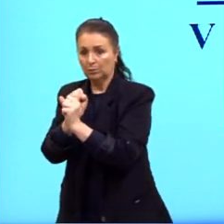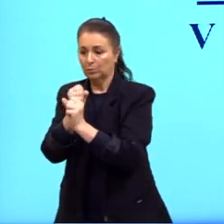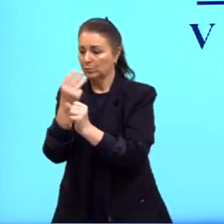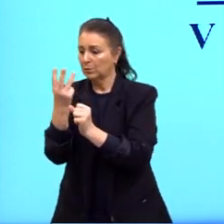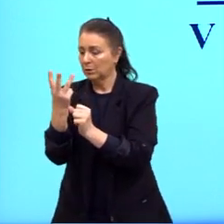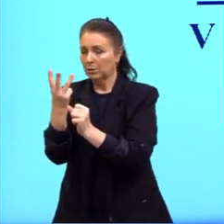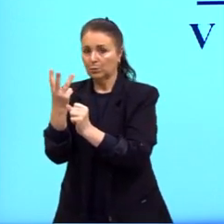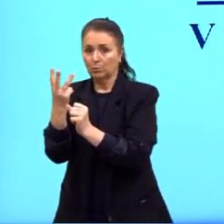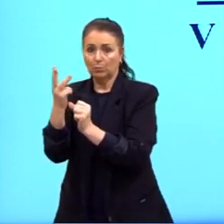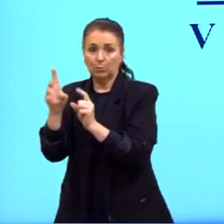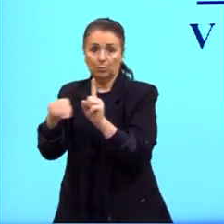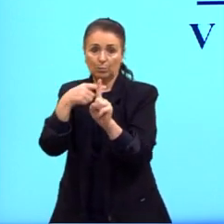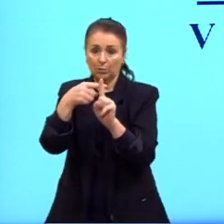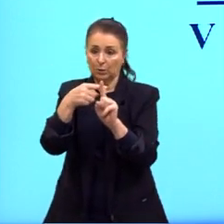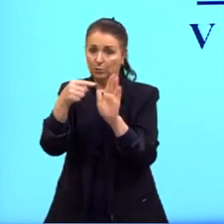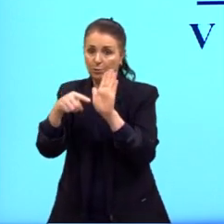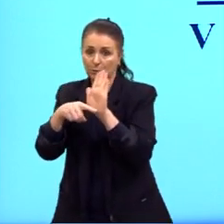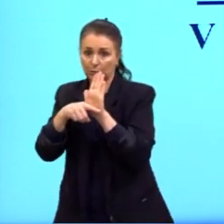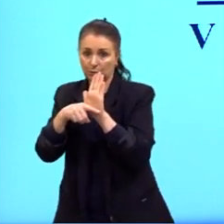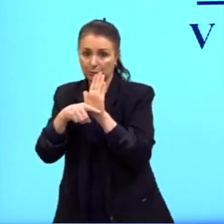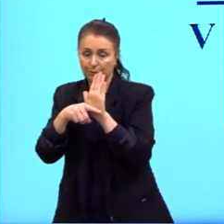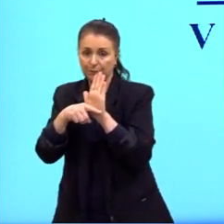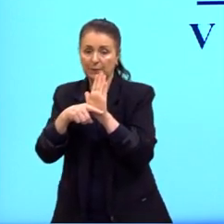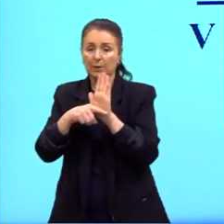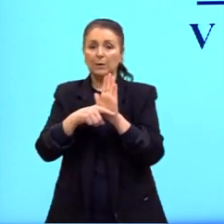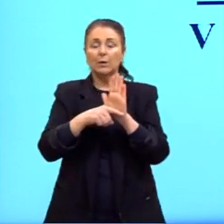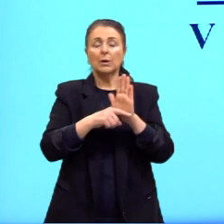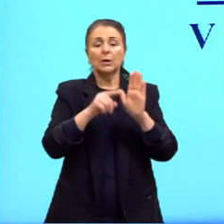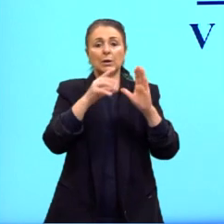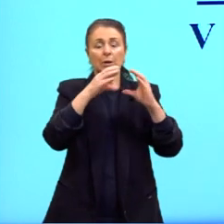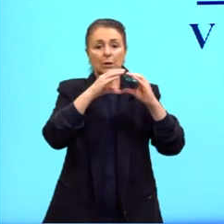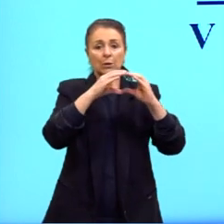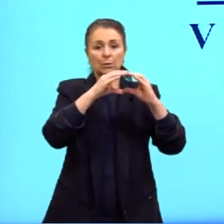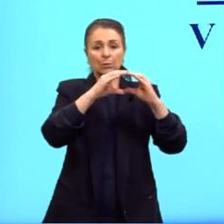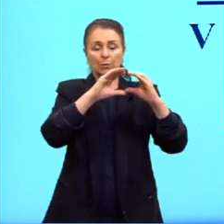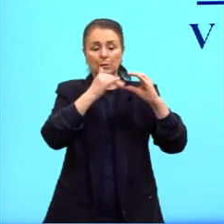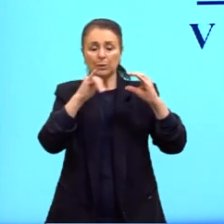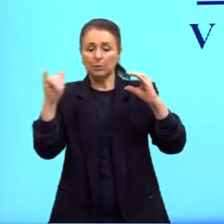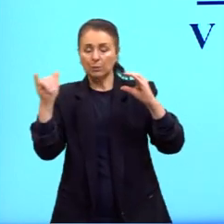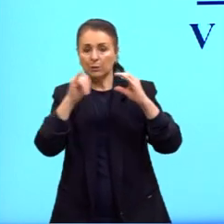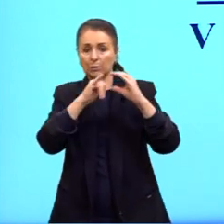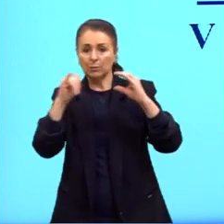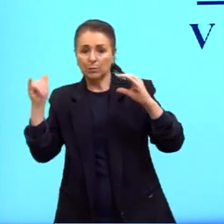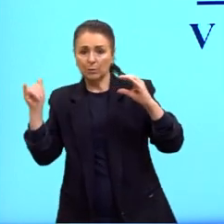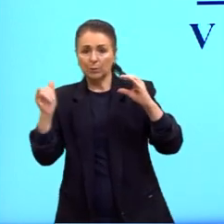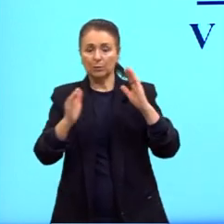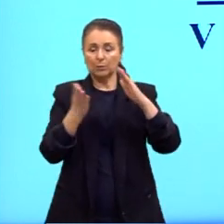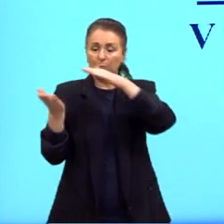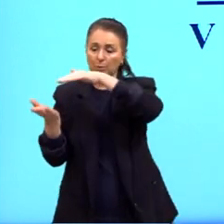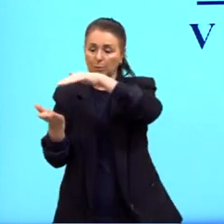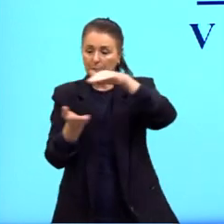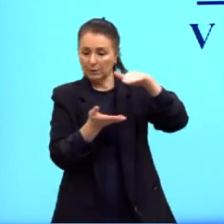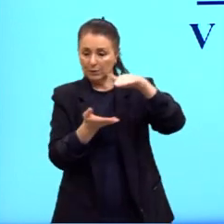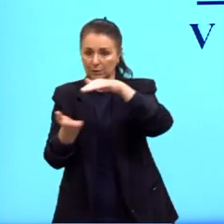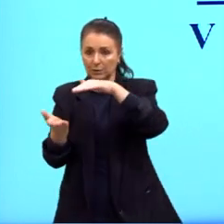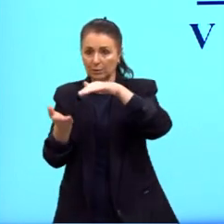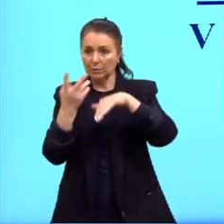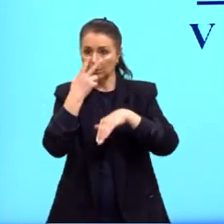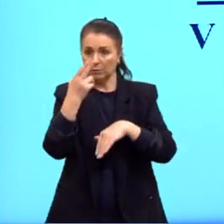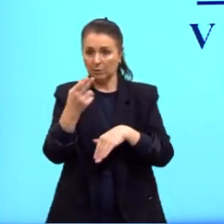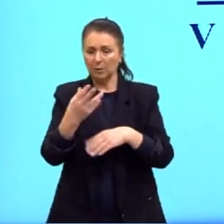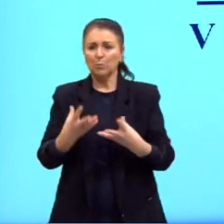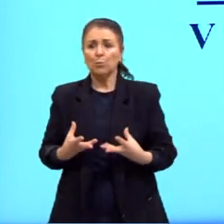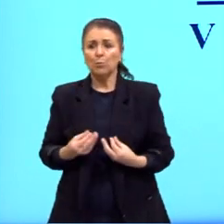né ou menos também e não circuito em paralelo elas vão ser iguais né vejam que é muito